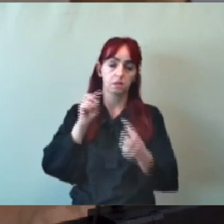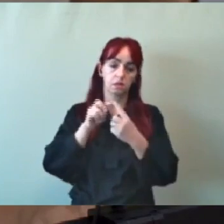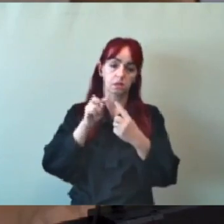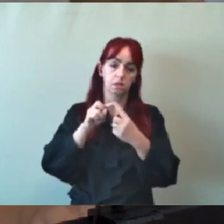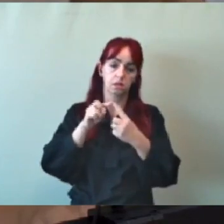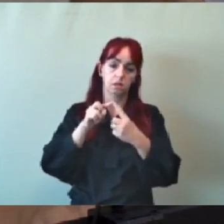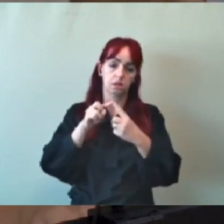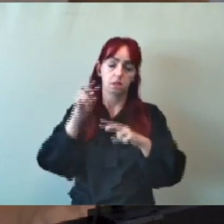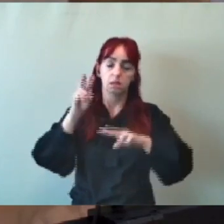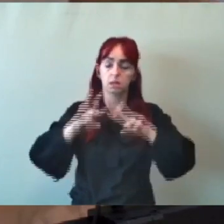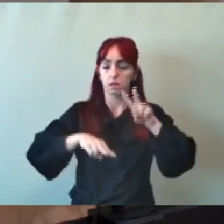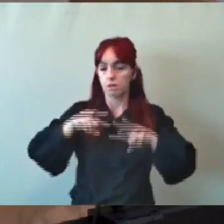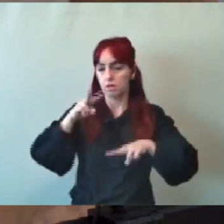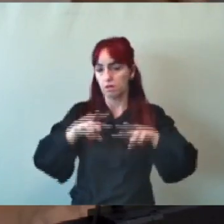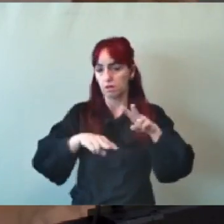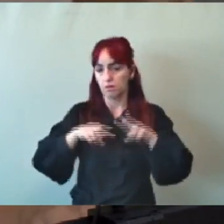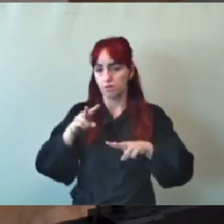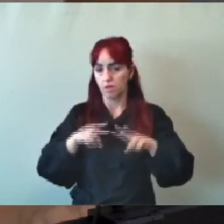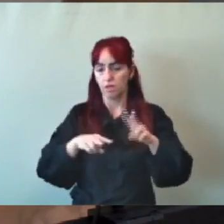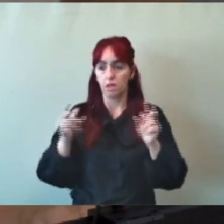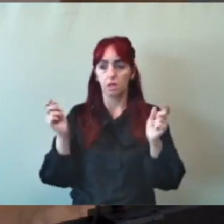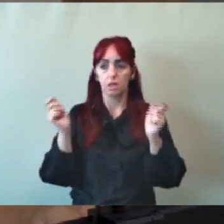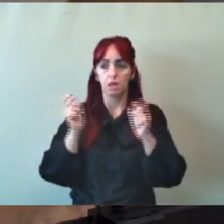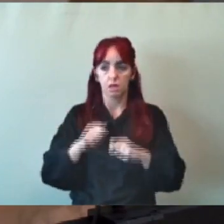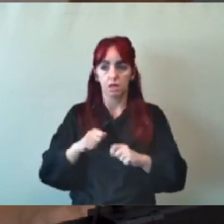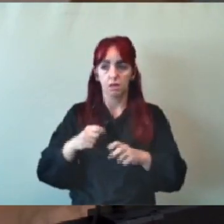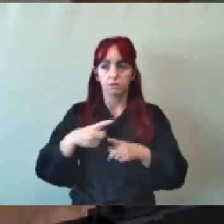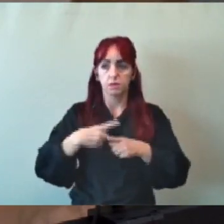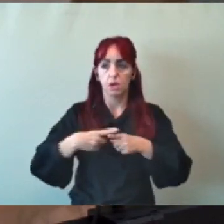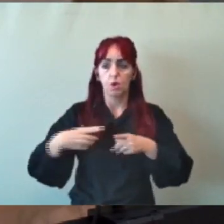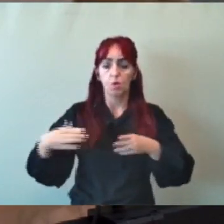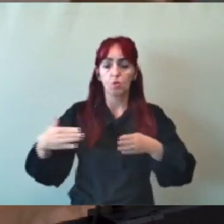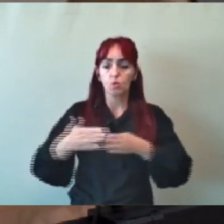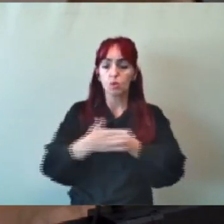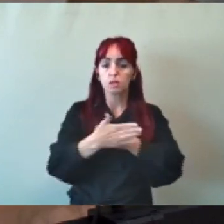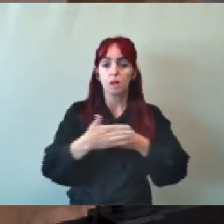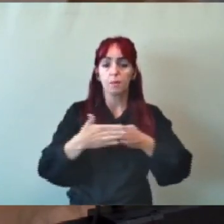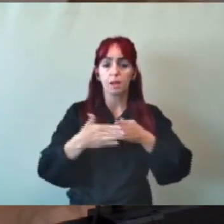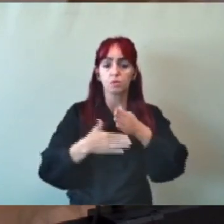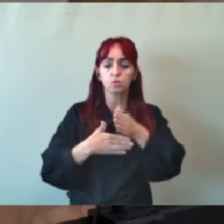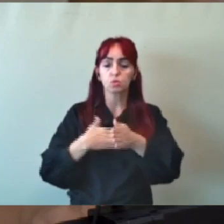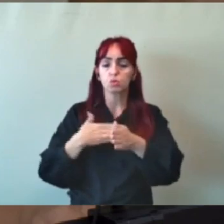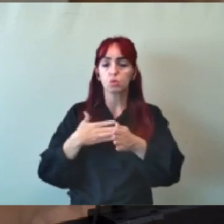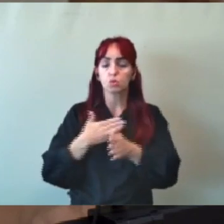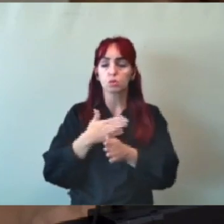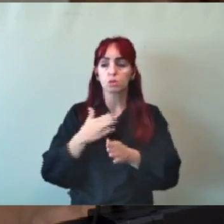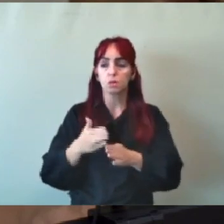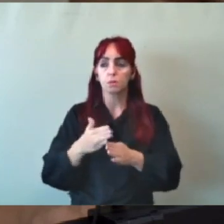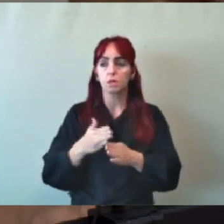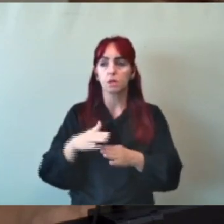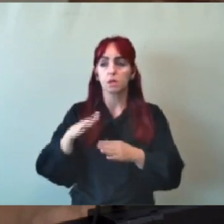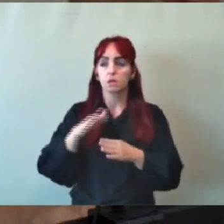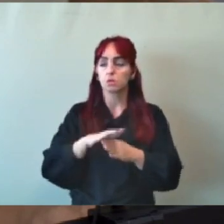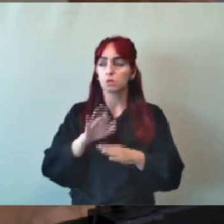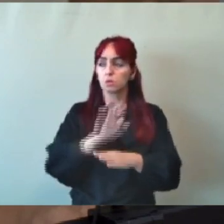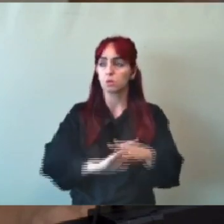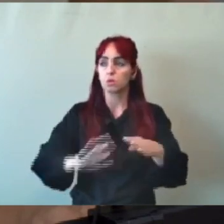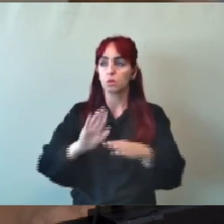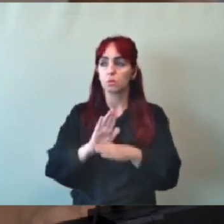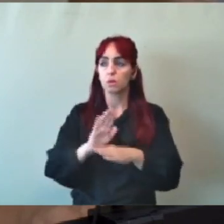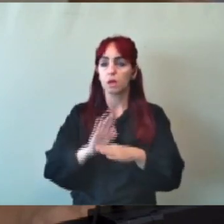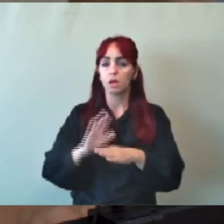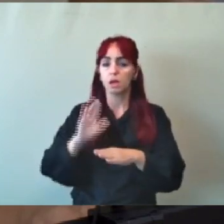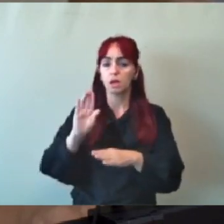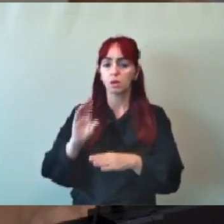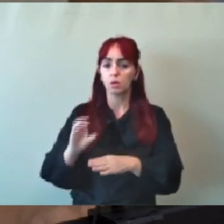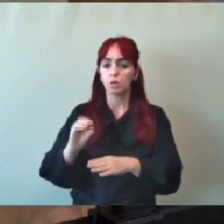a viabilidade de tornar o cruzamento da rua Albita com a rua Oliveira, no bairro Cruzeiro, mais seguro através de implantação